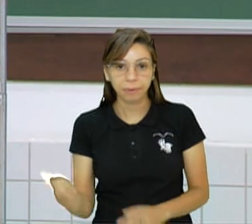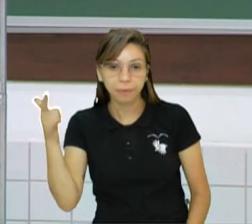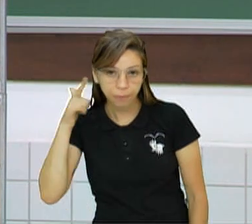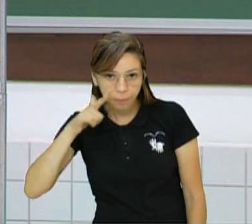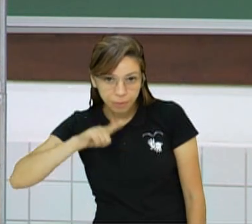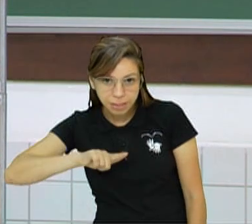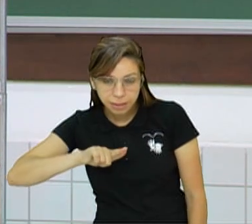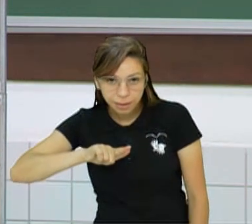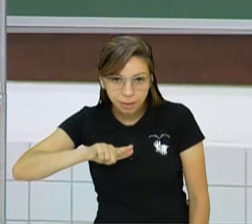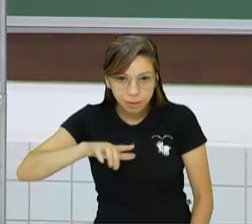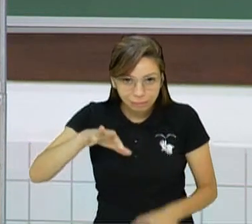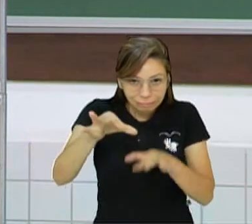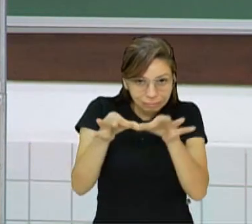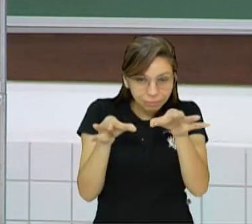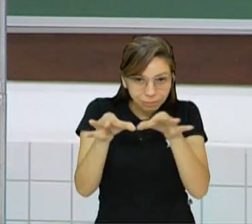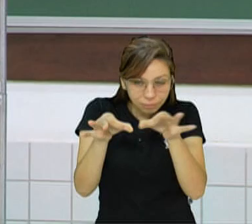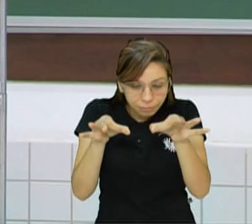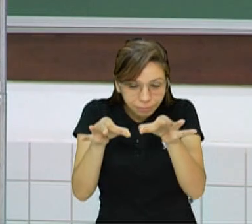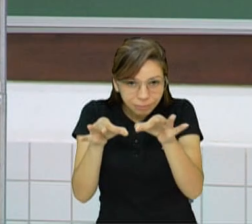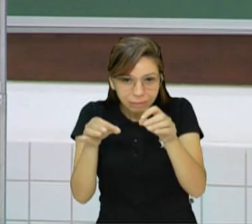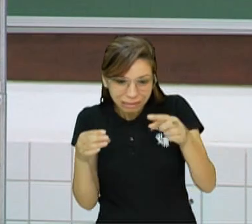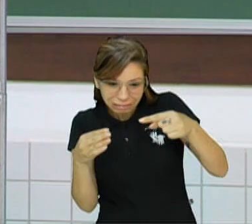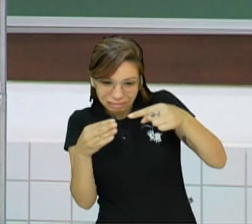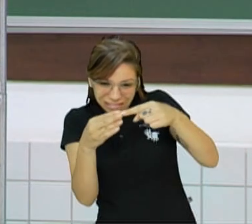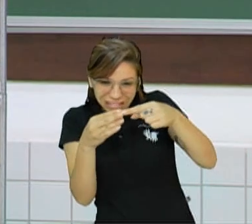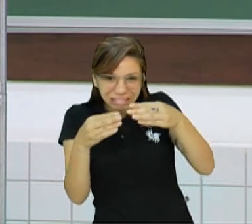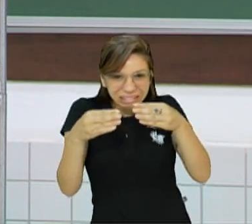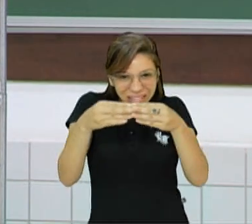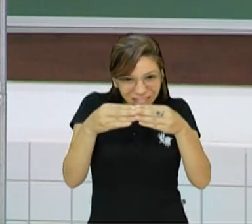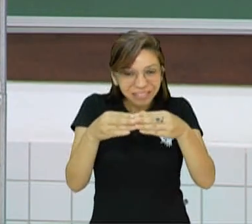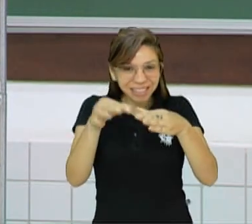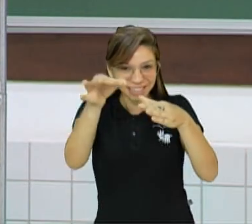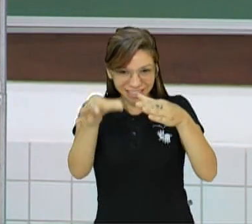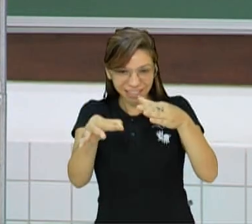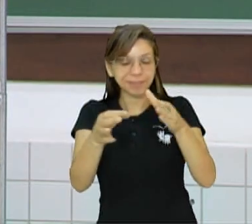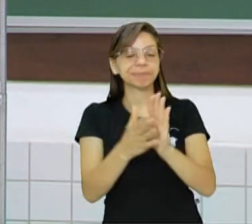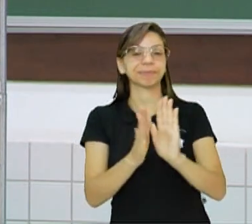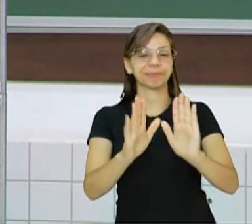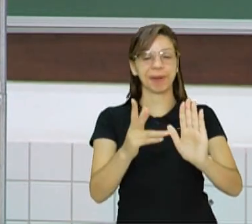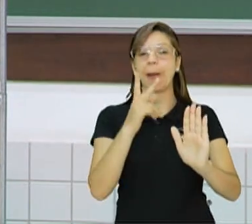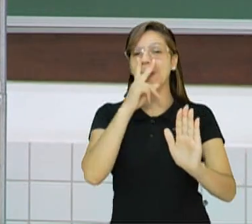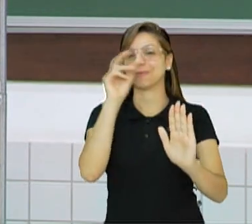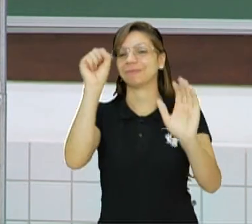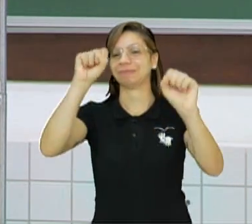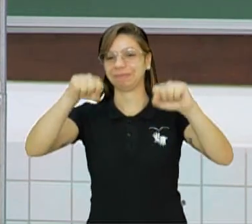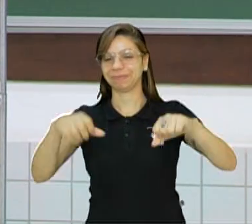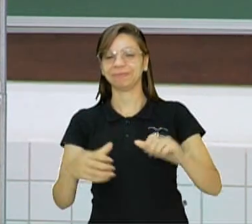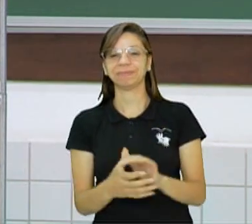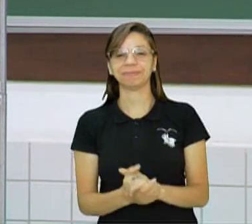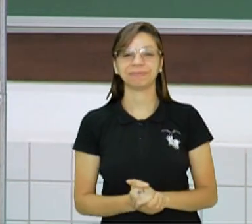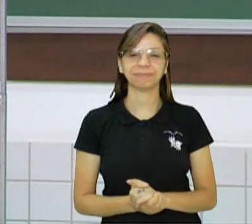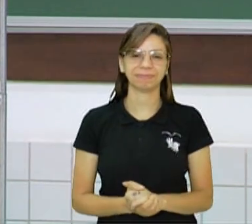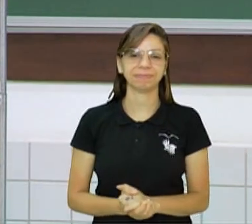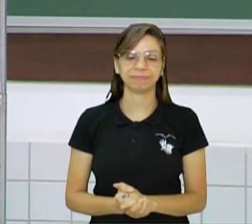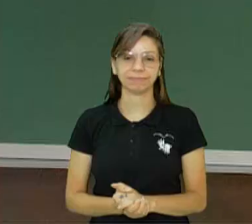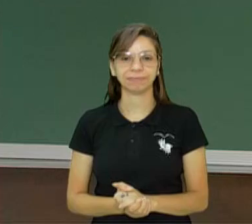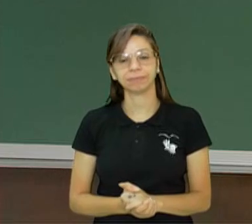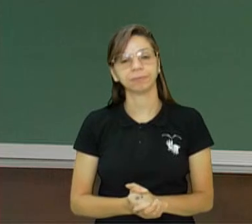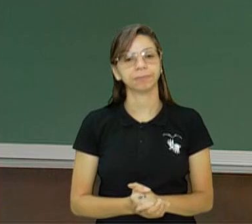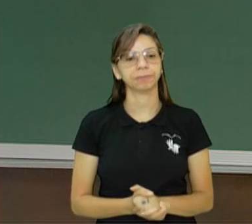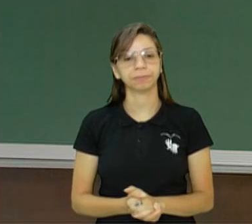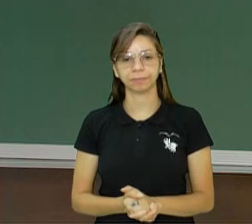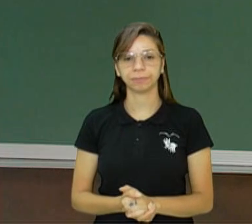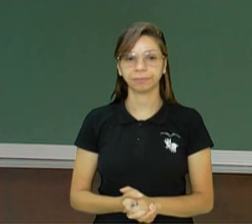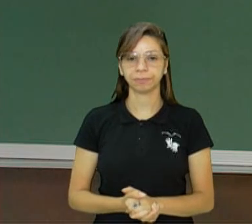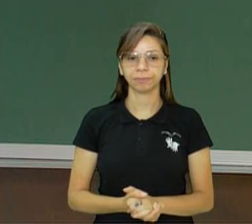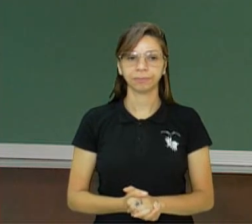Conseguiram montar? Conseguiram encaixar ali certinho? Acho que sim, né? Vamos ver então como que